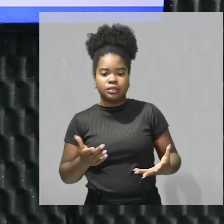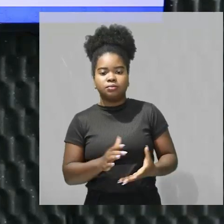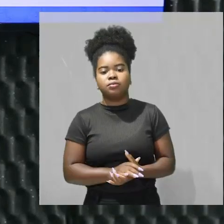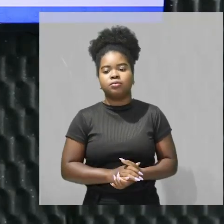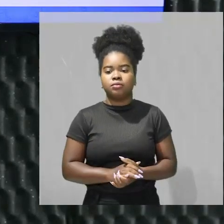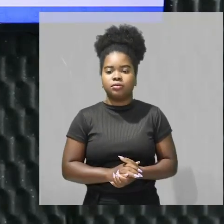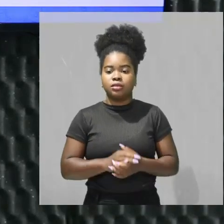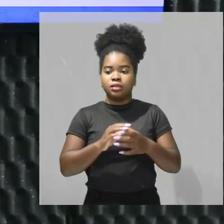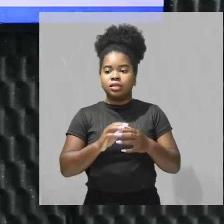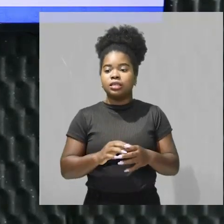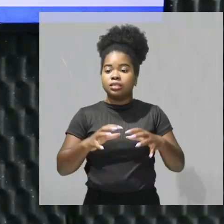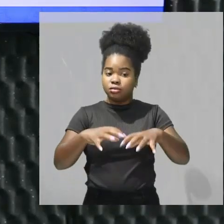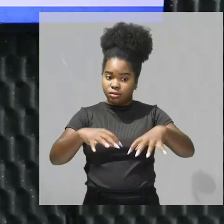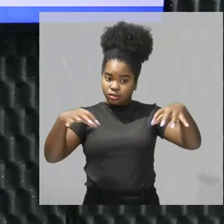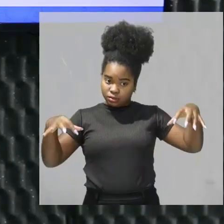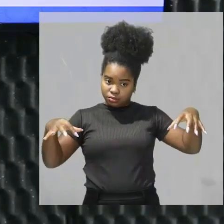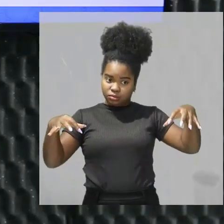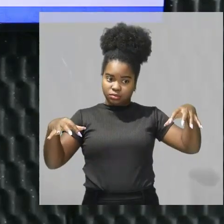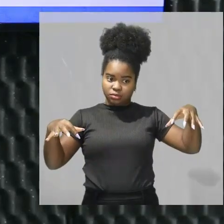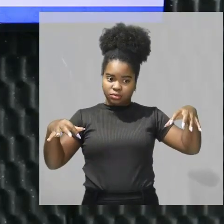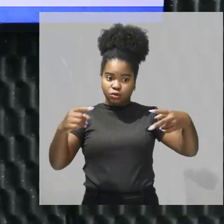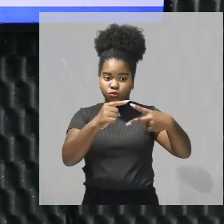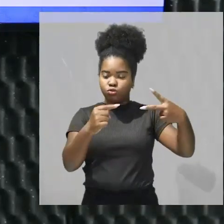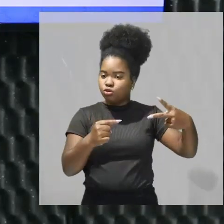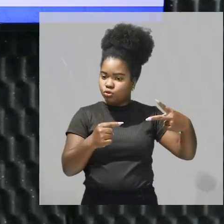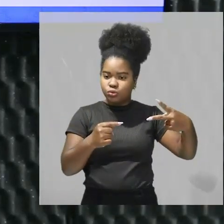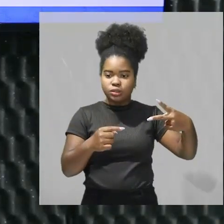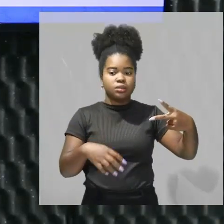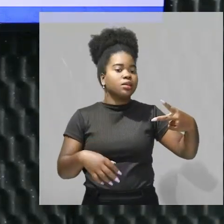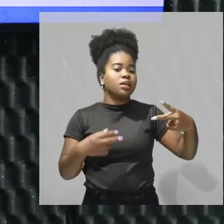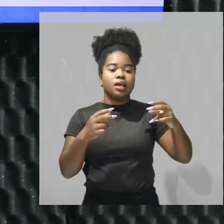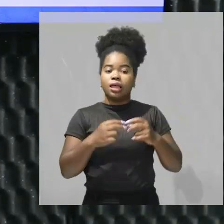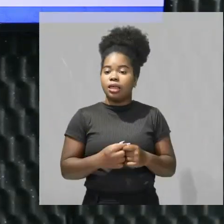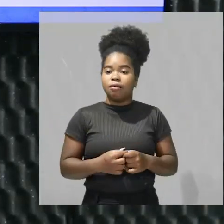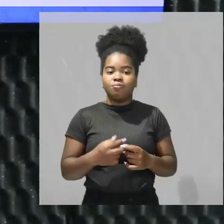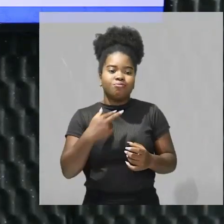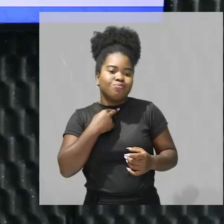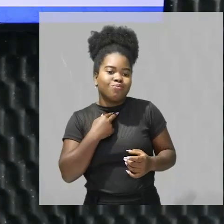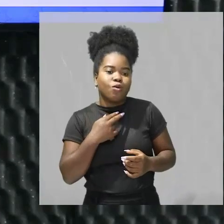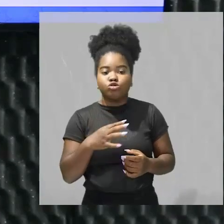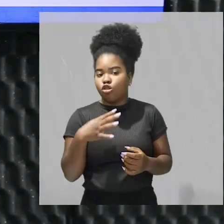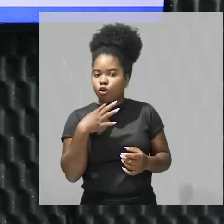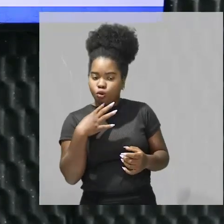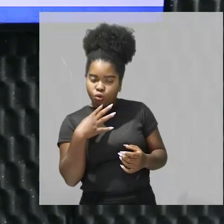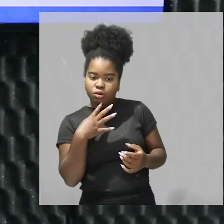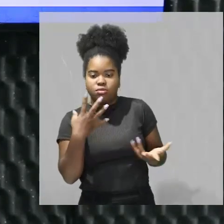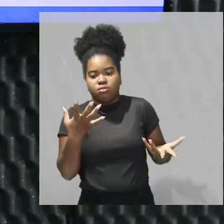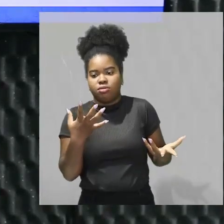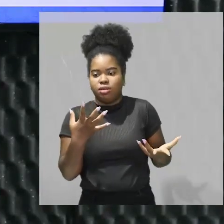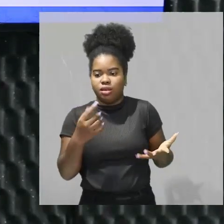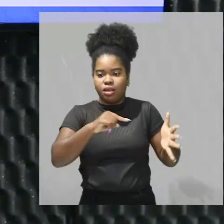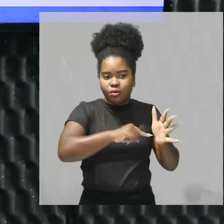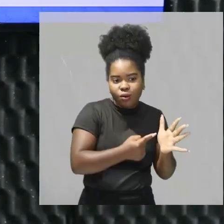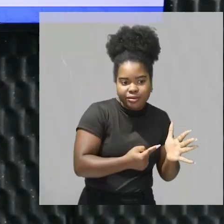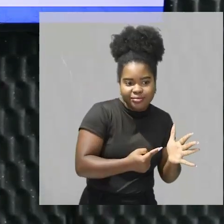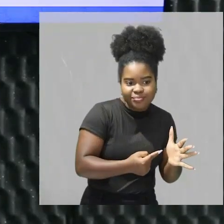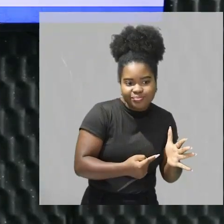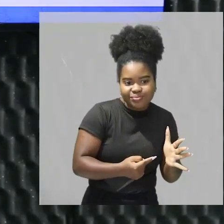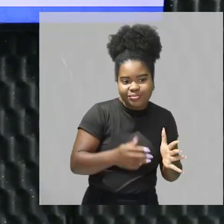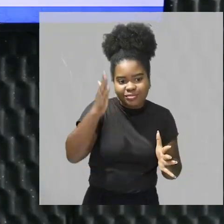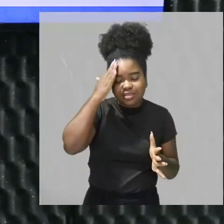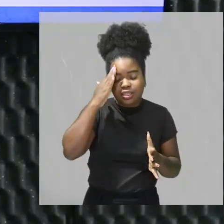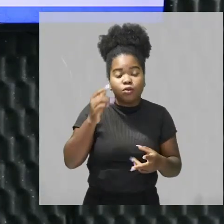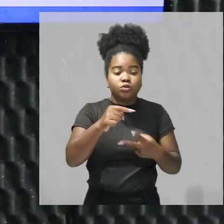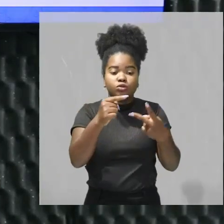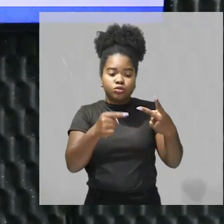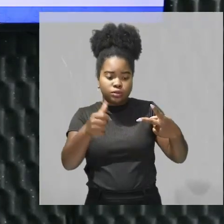foi atribuída pelo outro. E como a redação será avaliada? Os dois professores avaliarão o seu desempenho de